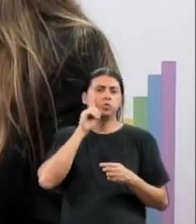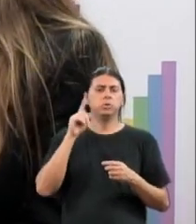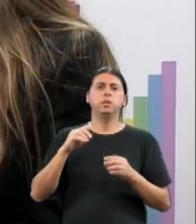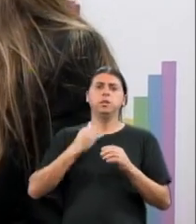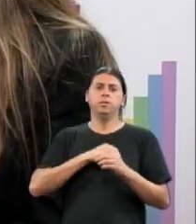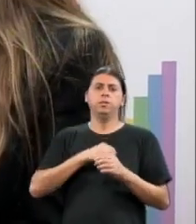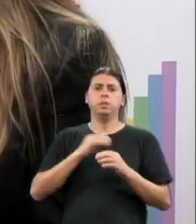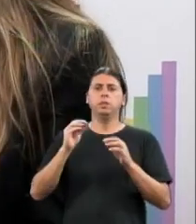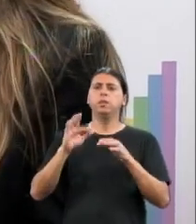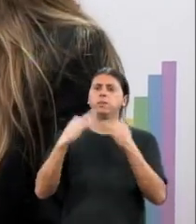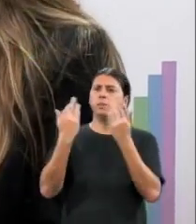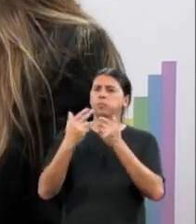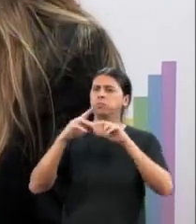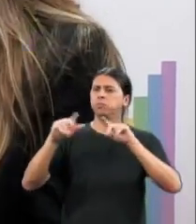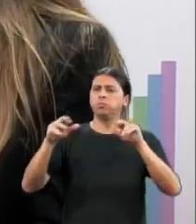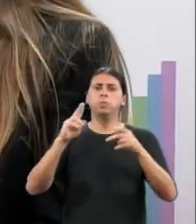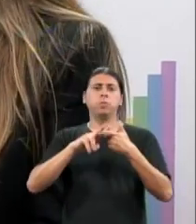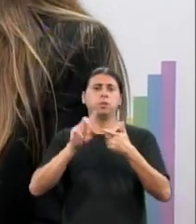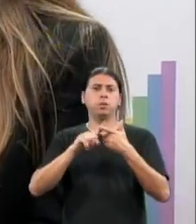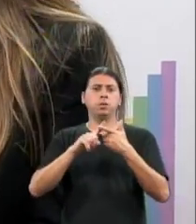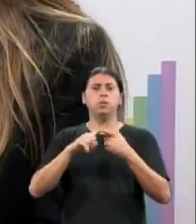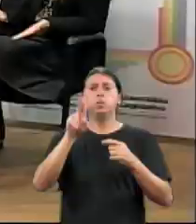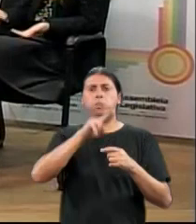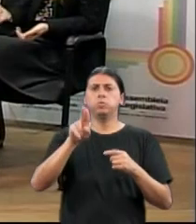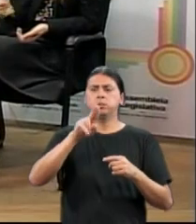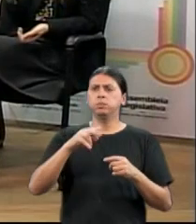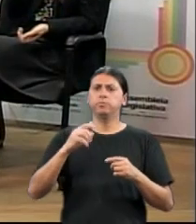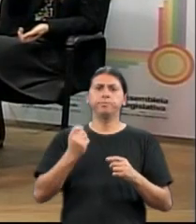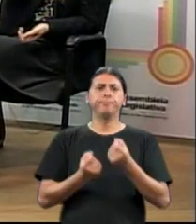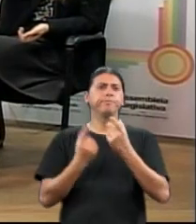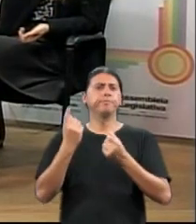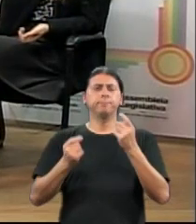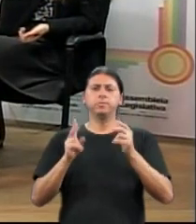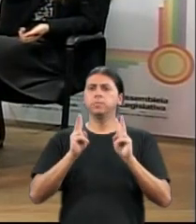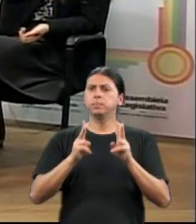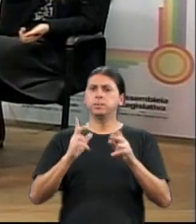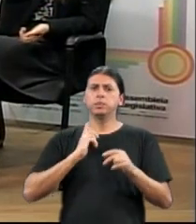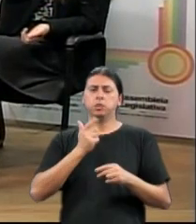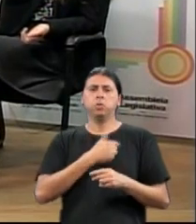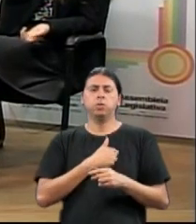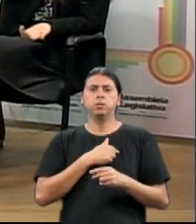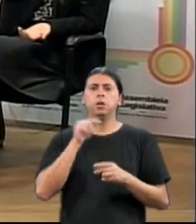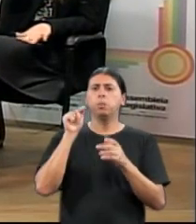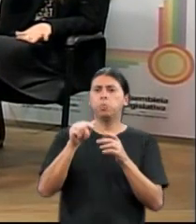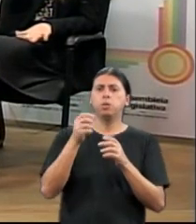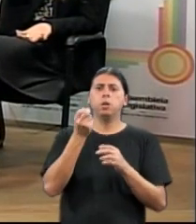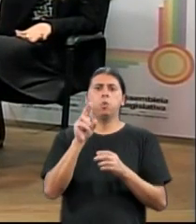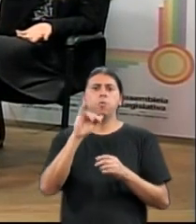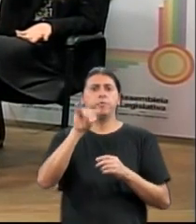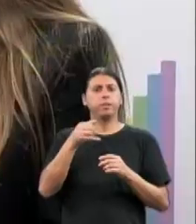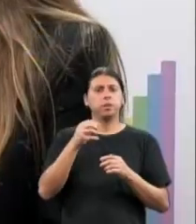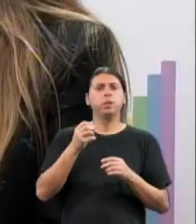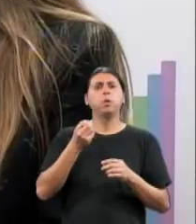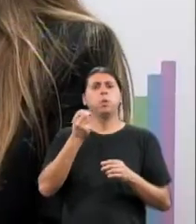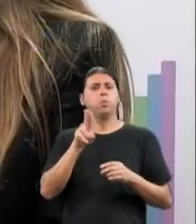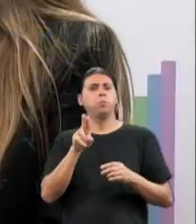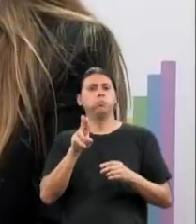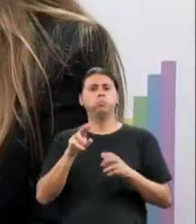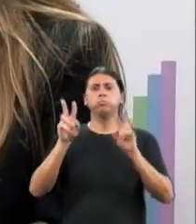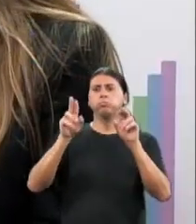Não, porque ele mesmo se utiliza... Né? Quantos de nós colocamos sempre um pontinho, uma vírgula